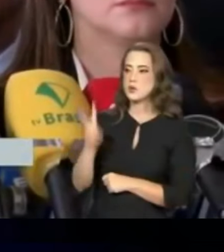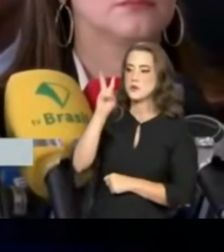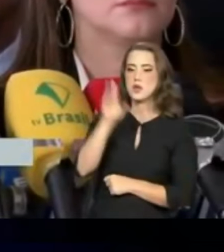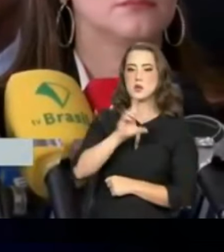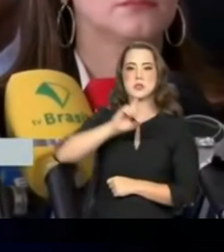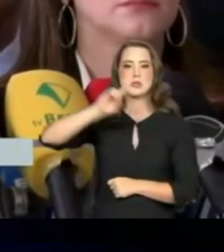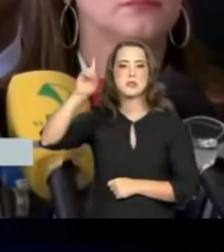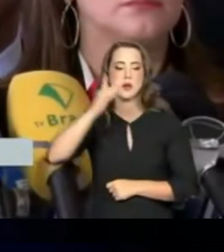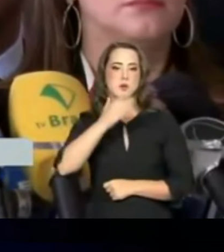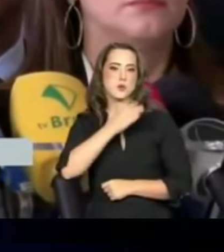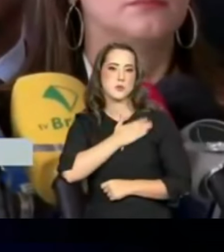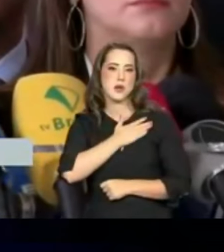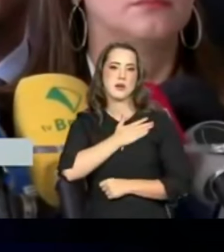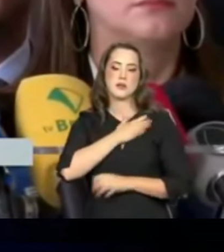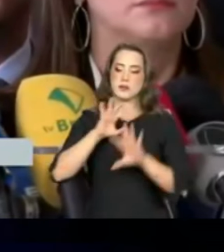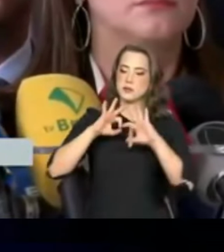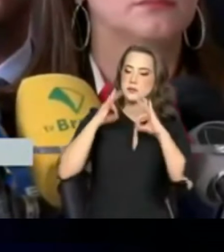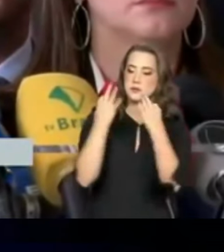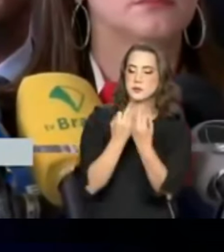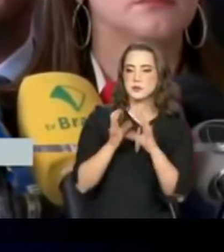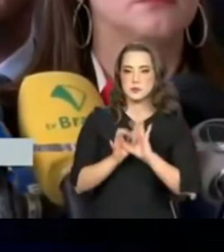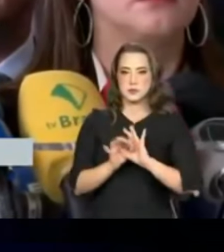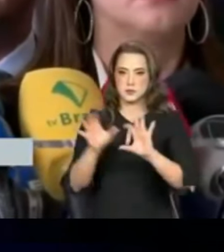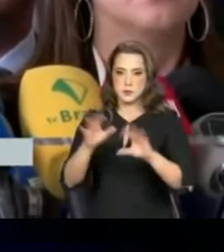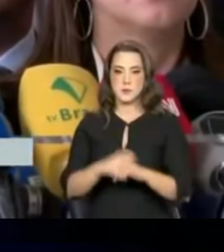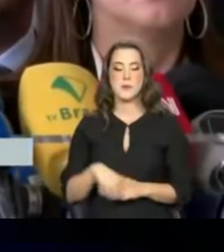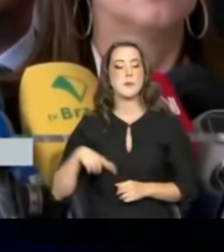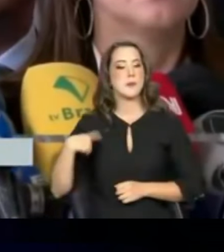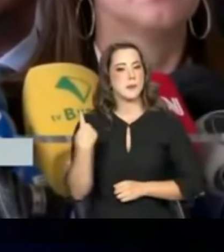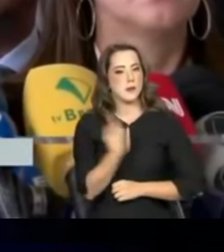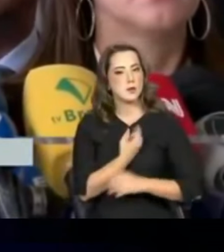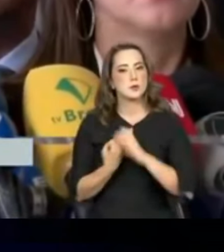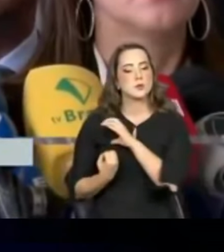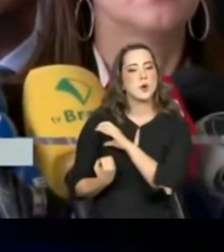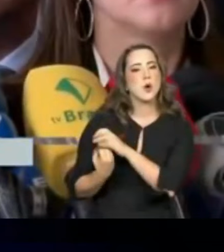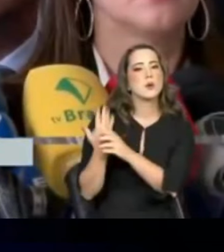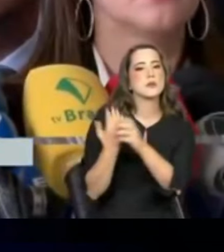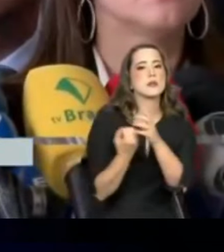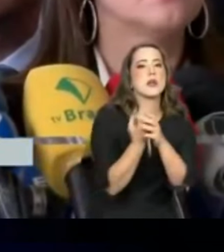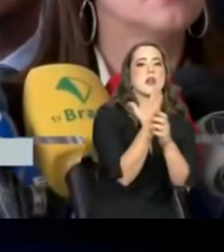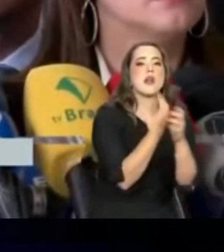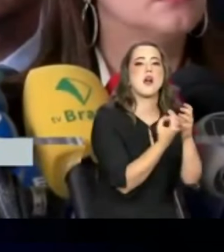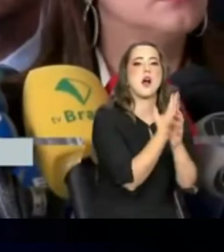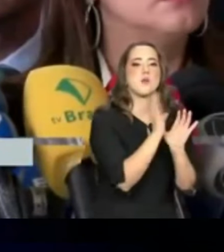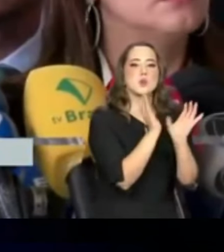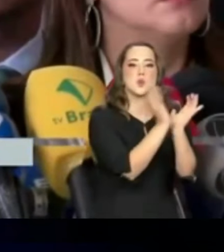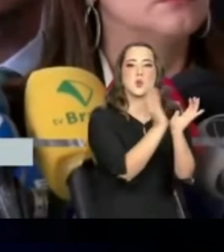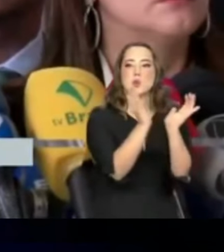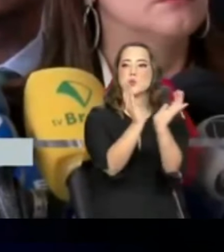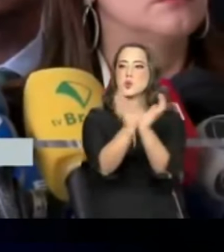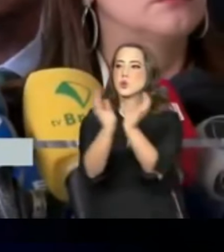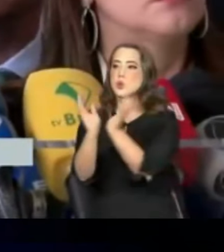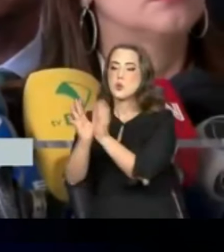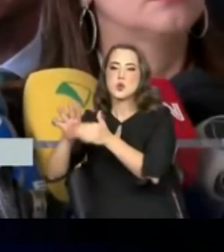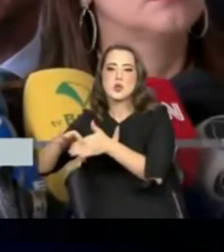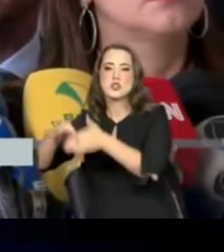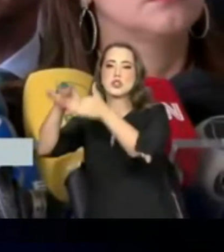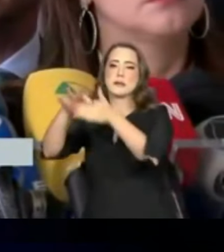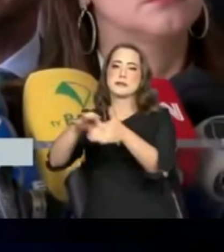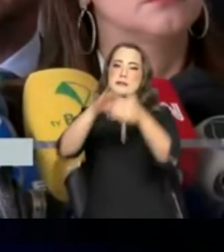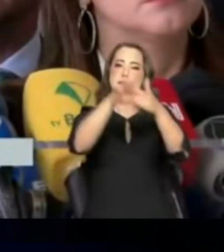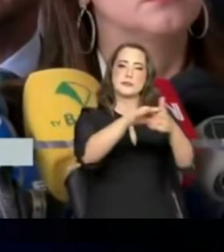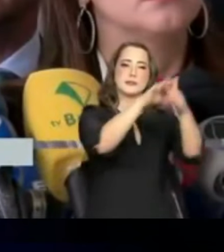do que ele era, das manifestações, é ter cuidado, não haja como uma pessoa que,